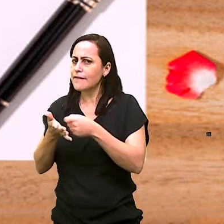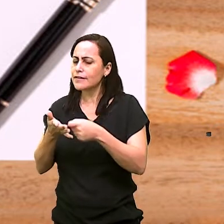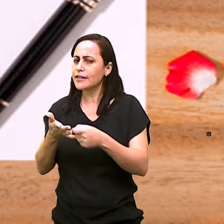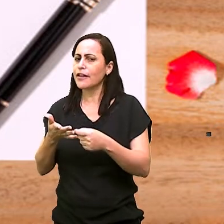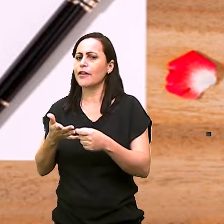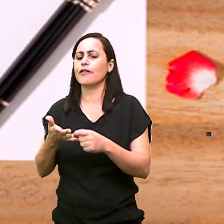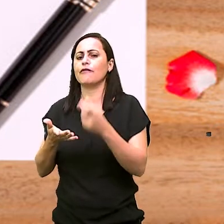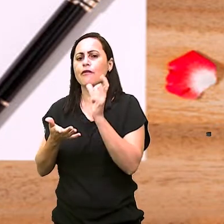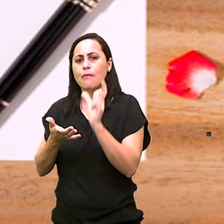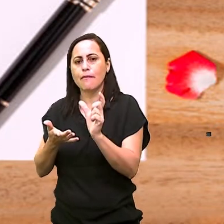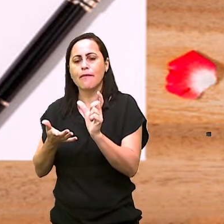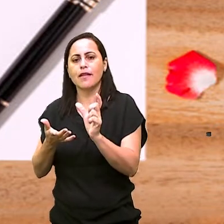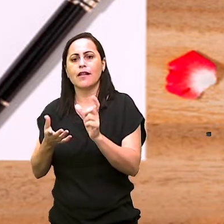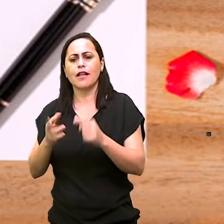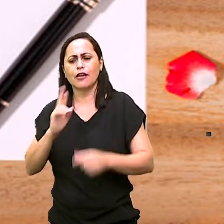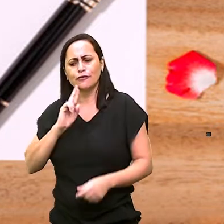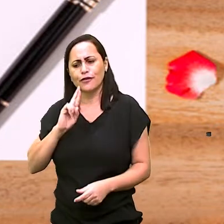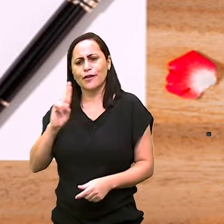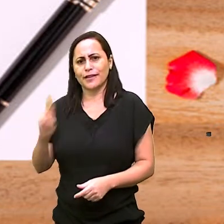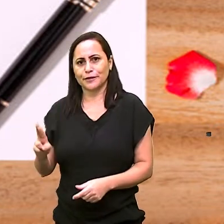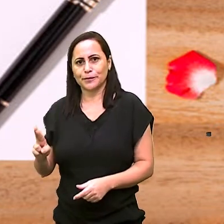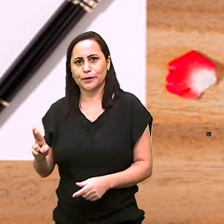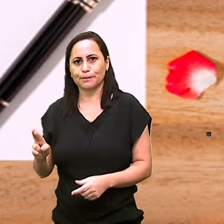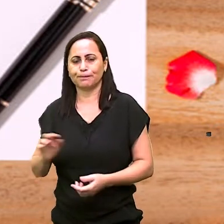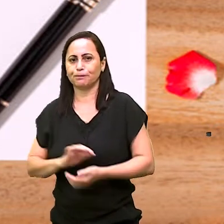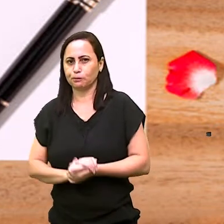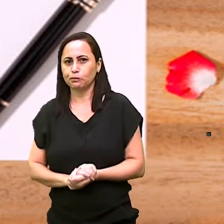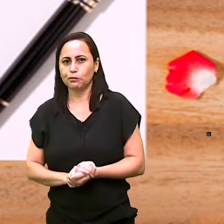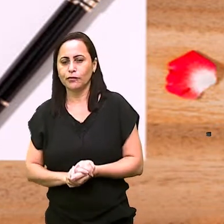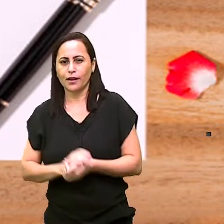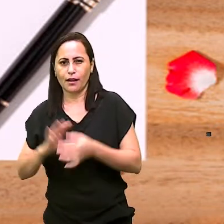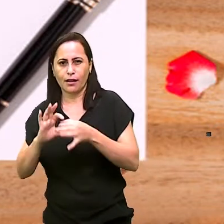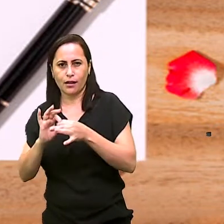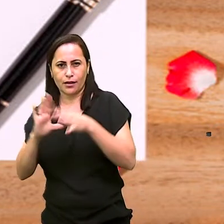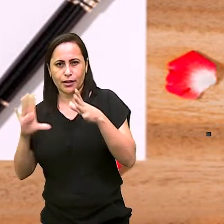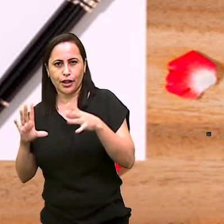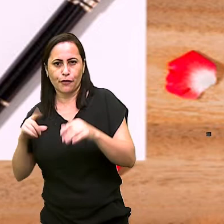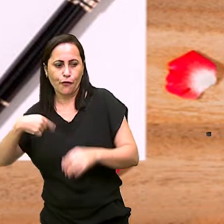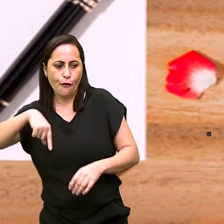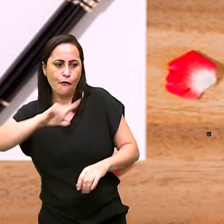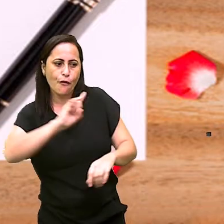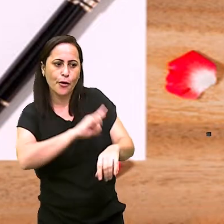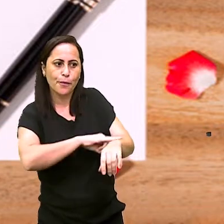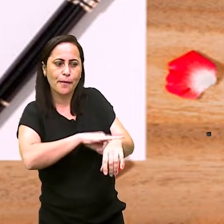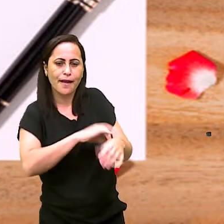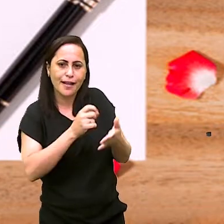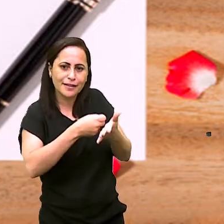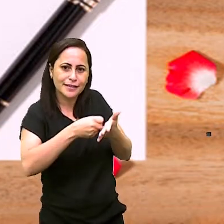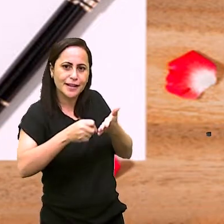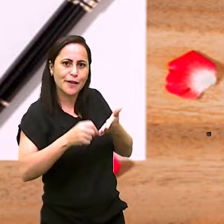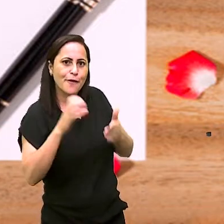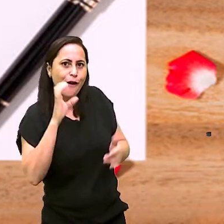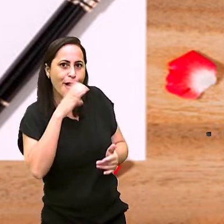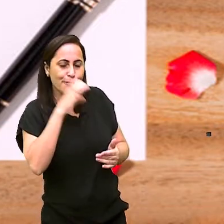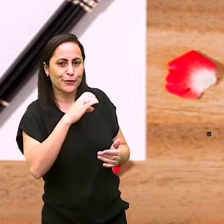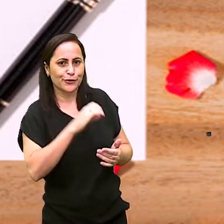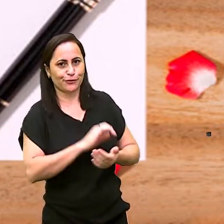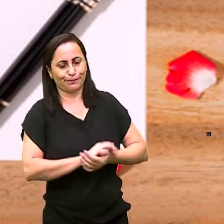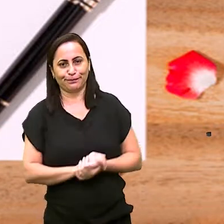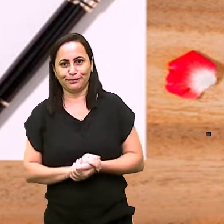intervalo, escreveu o bilhete fechado no banheiro. Quando ela chegou, a resposta a esperava na